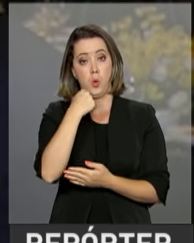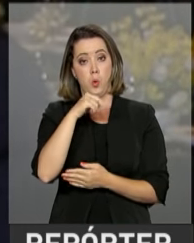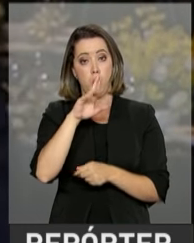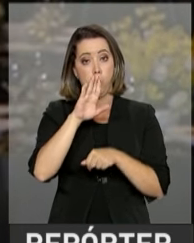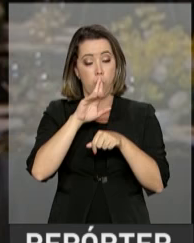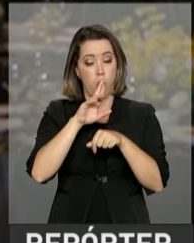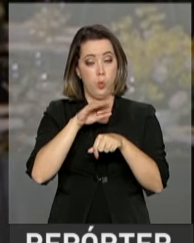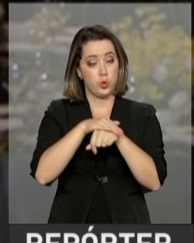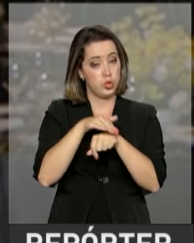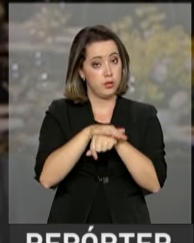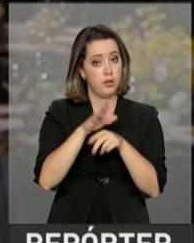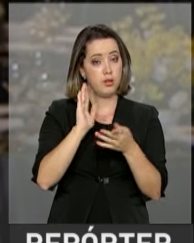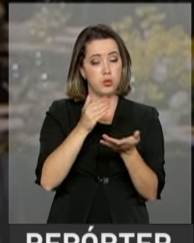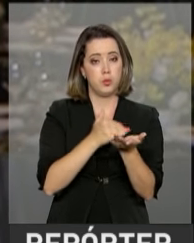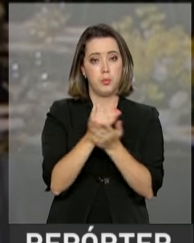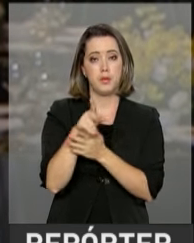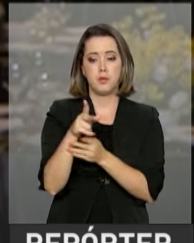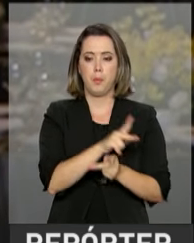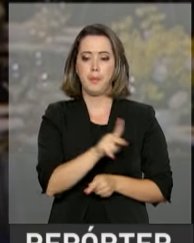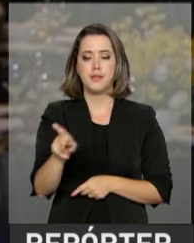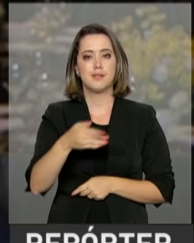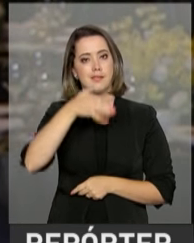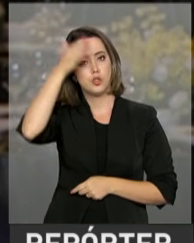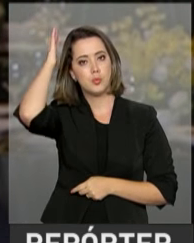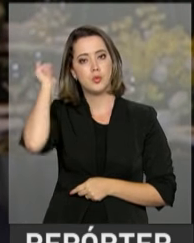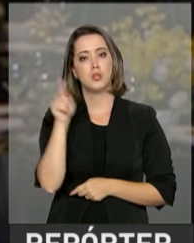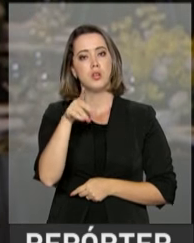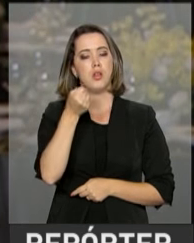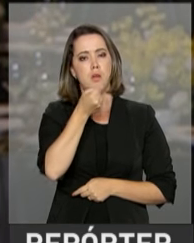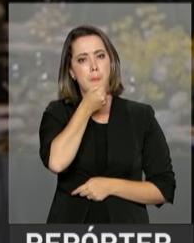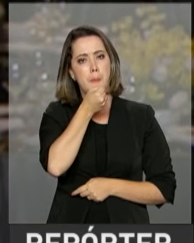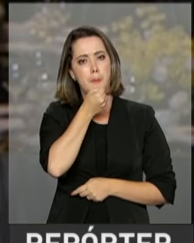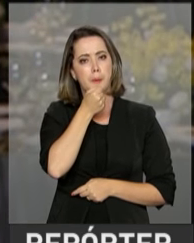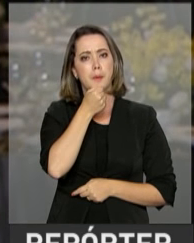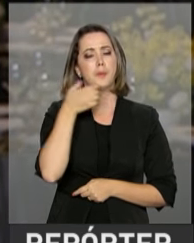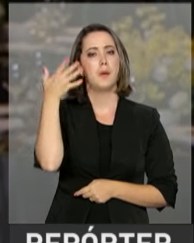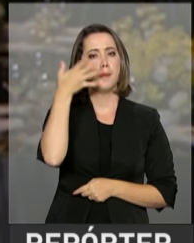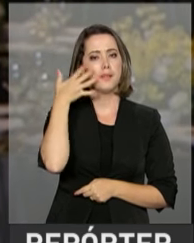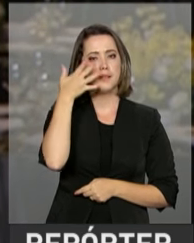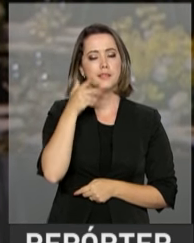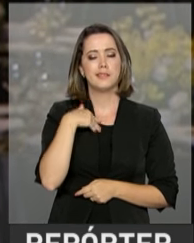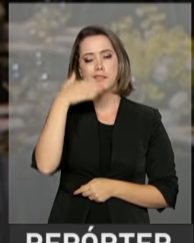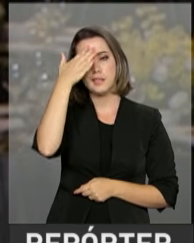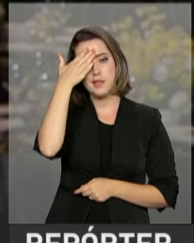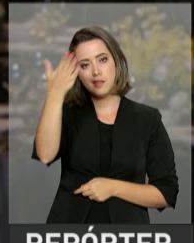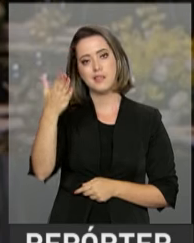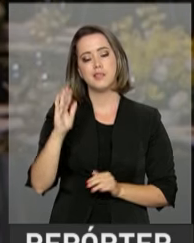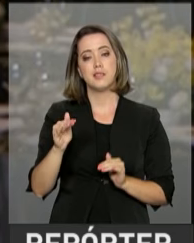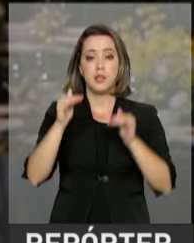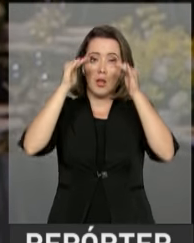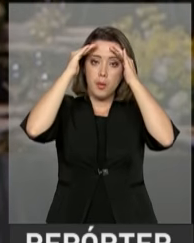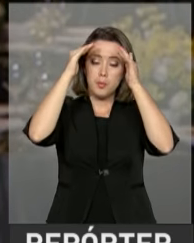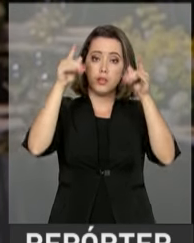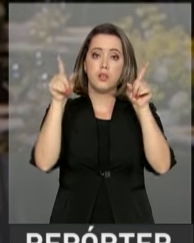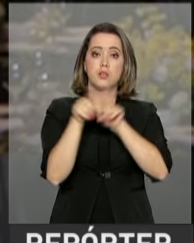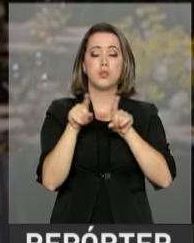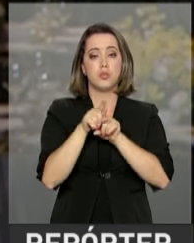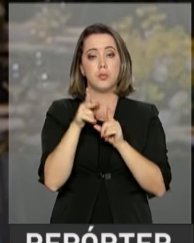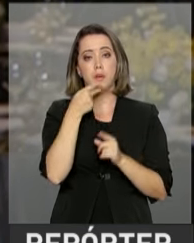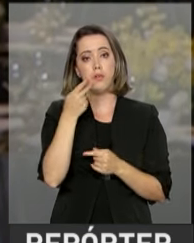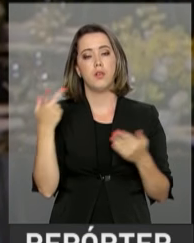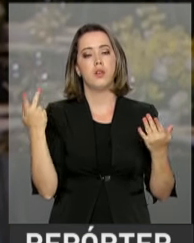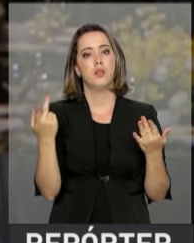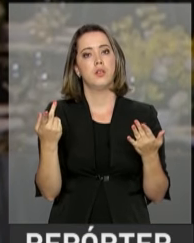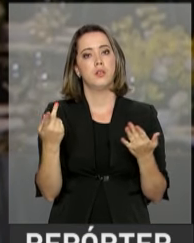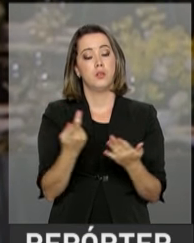Temer chegar aqui ao Clube Monte Líbano. E ele vai fazer um discurso aqui para agradecer a homenagem e também ressaltar as realizações